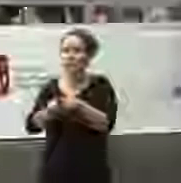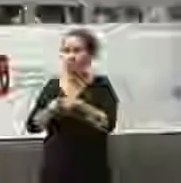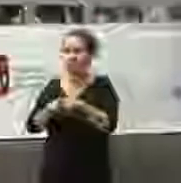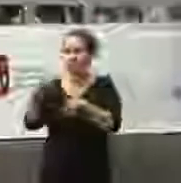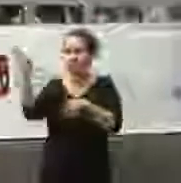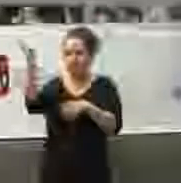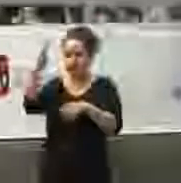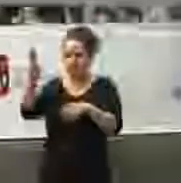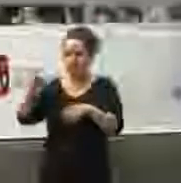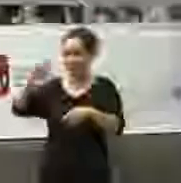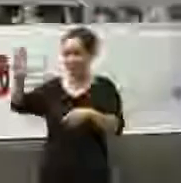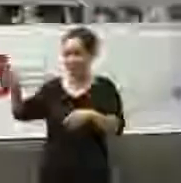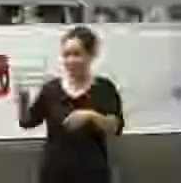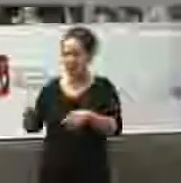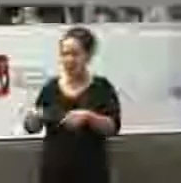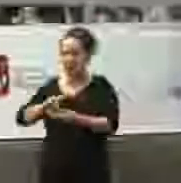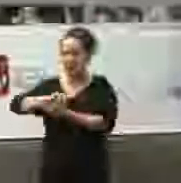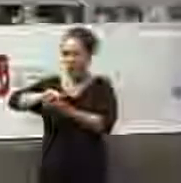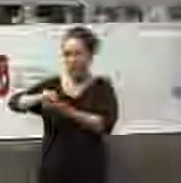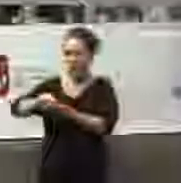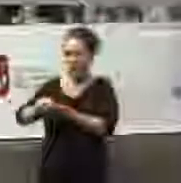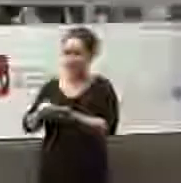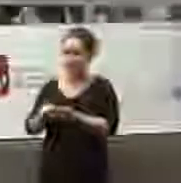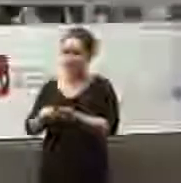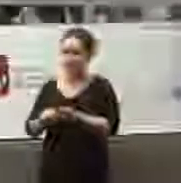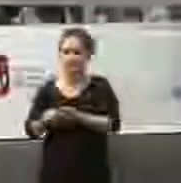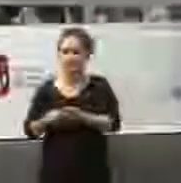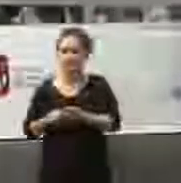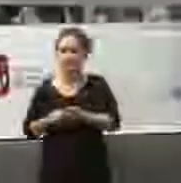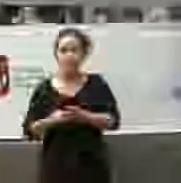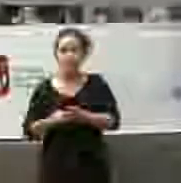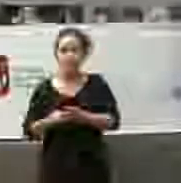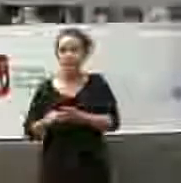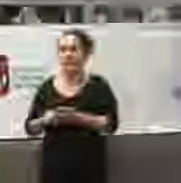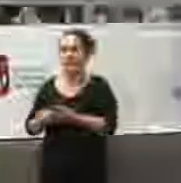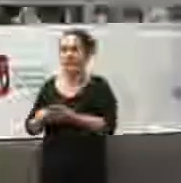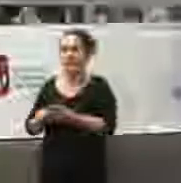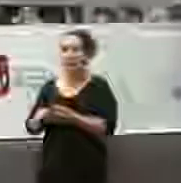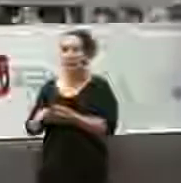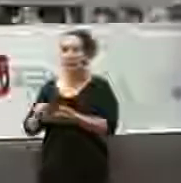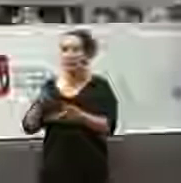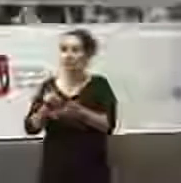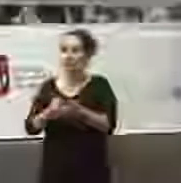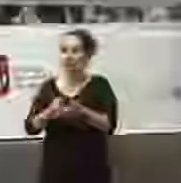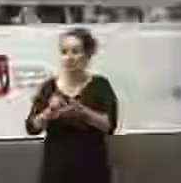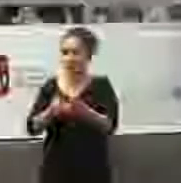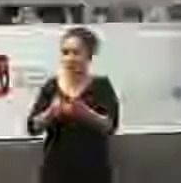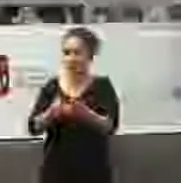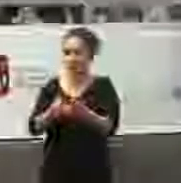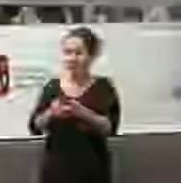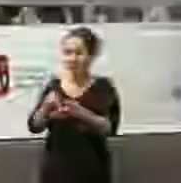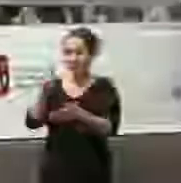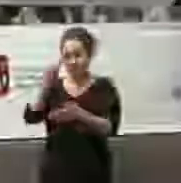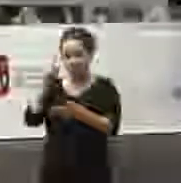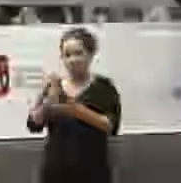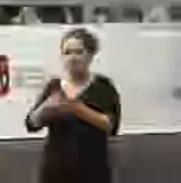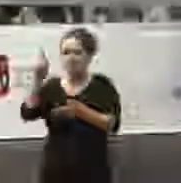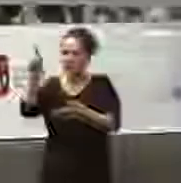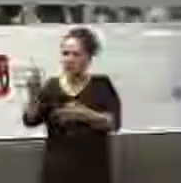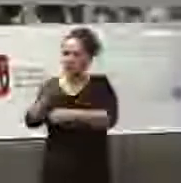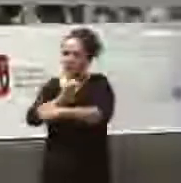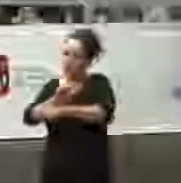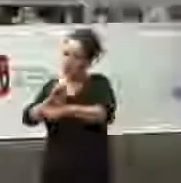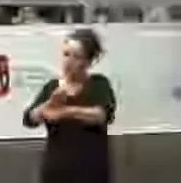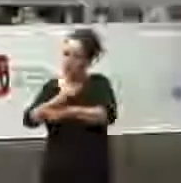federal isso acontece por outras razões mas certamente em relação às gestões estaduais que são